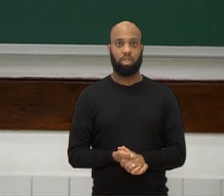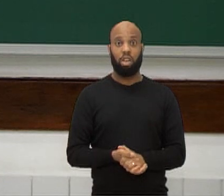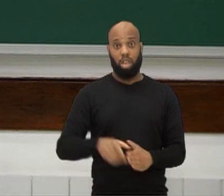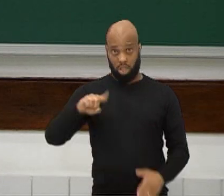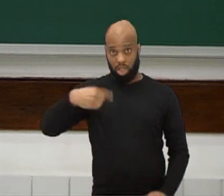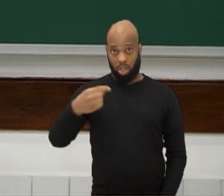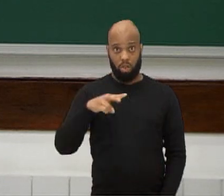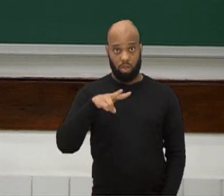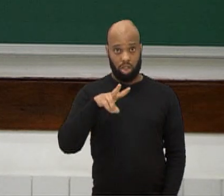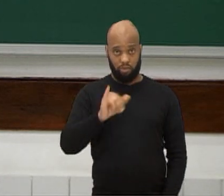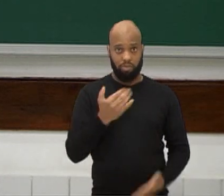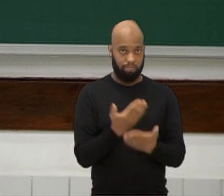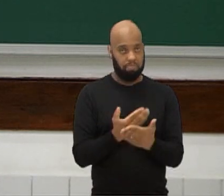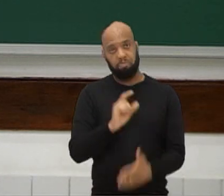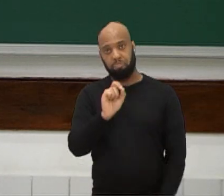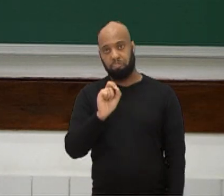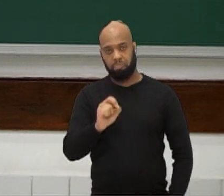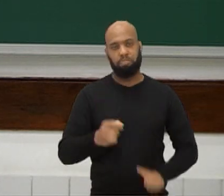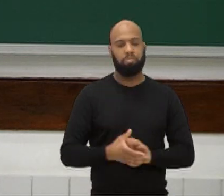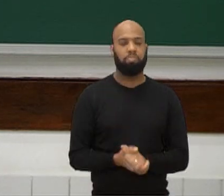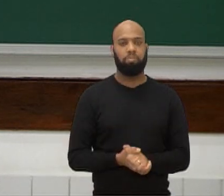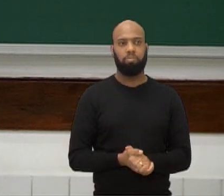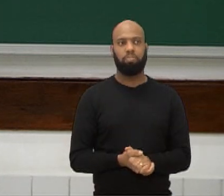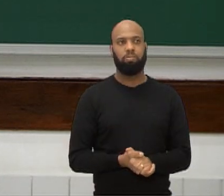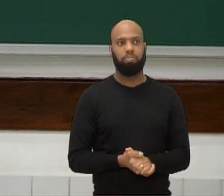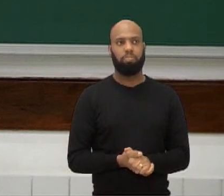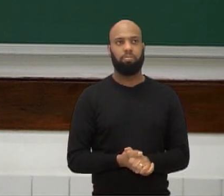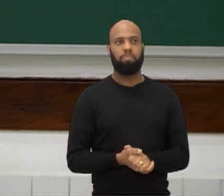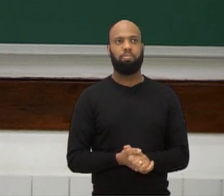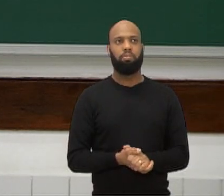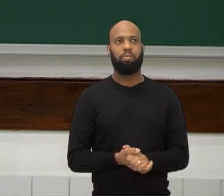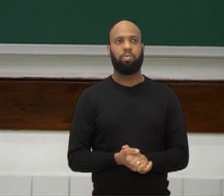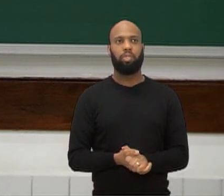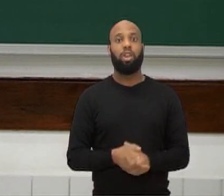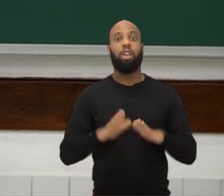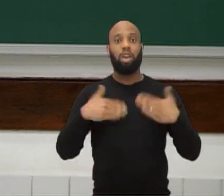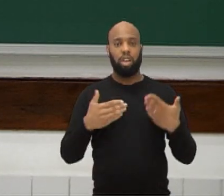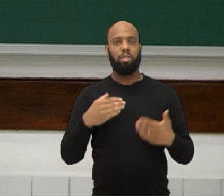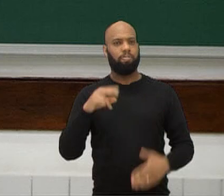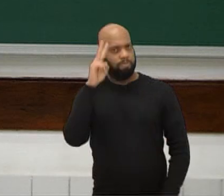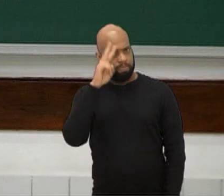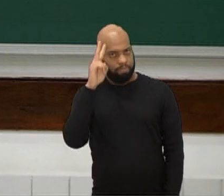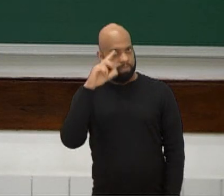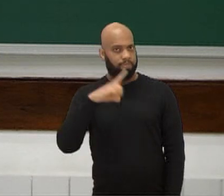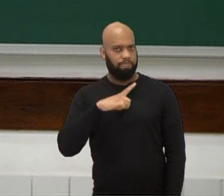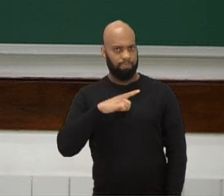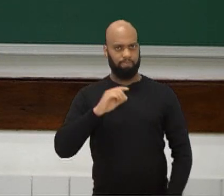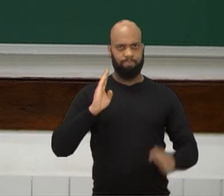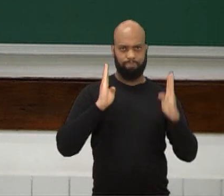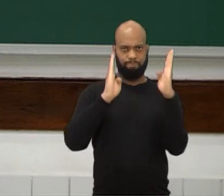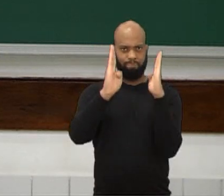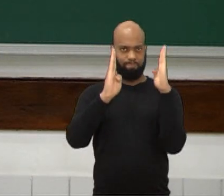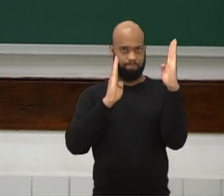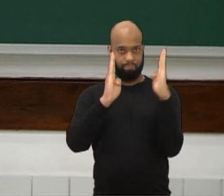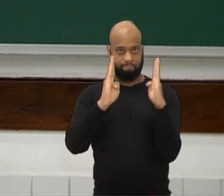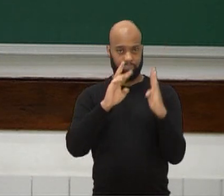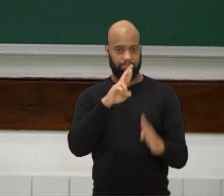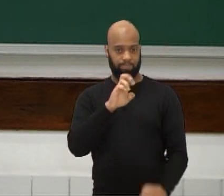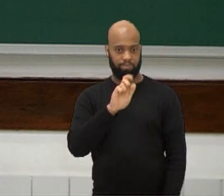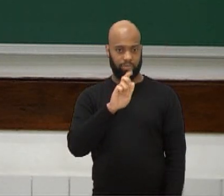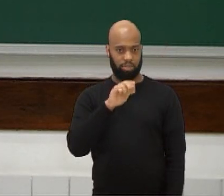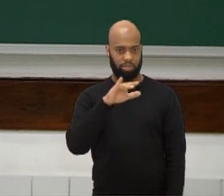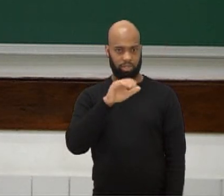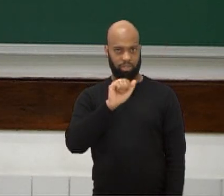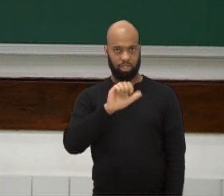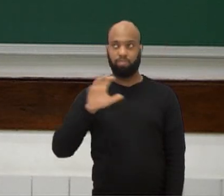E agora, o que nós vamos estudar na próxima aula? Então, gente, vamos lembrar do seguinte, o período regencial é um período muito movimentado